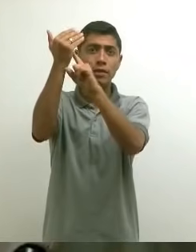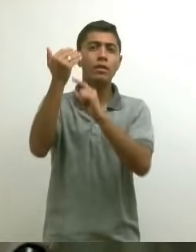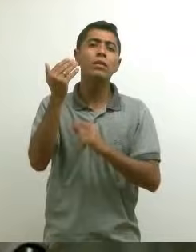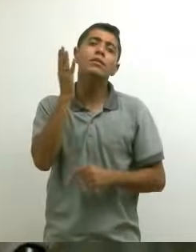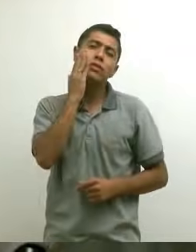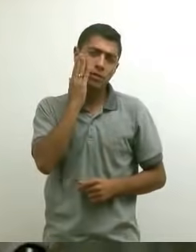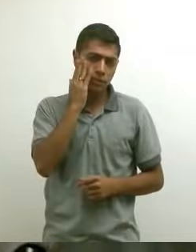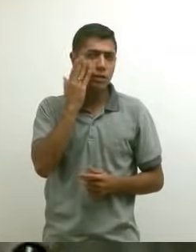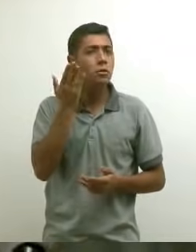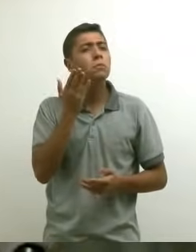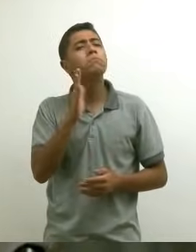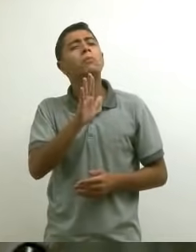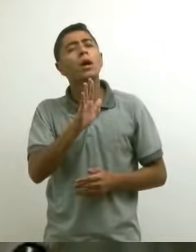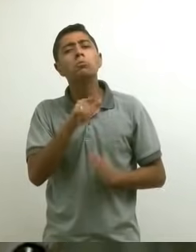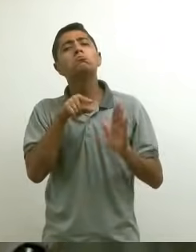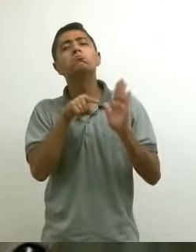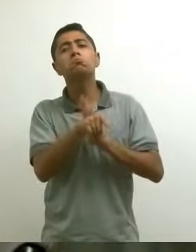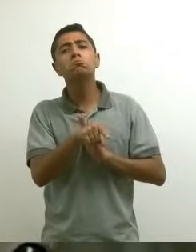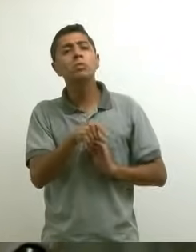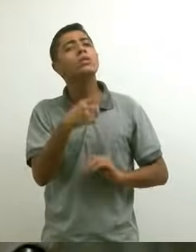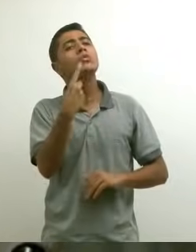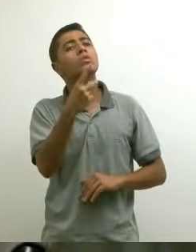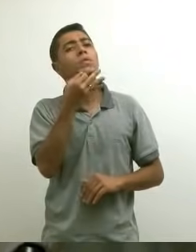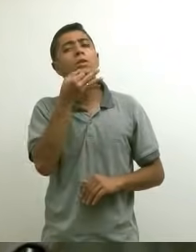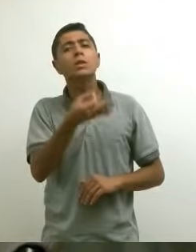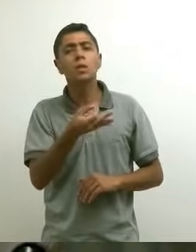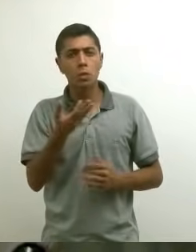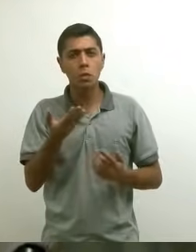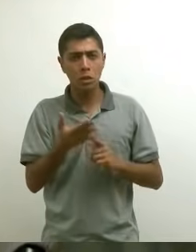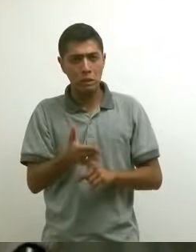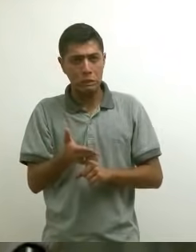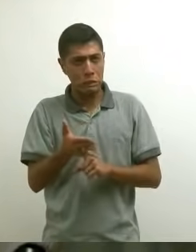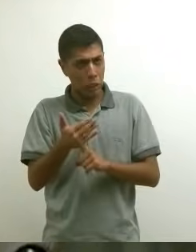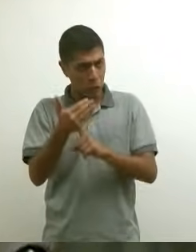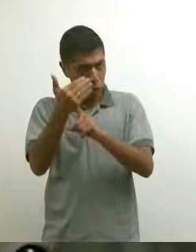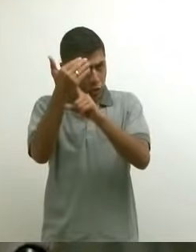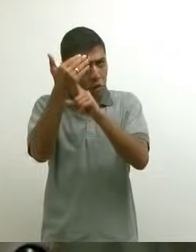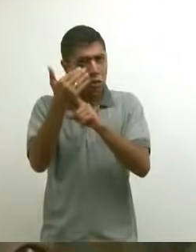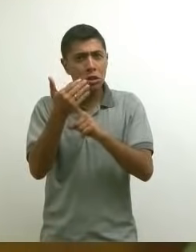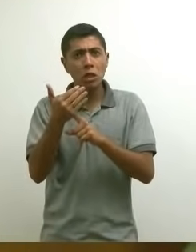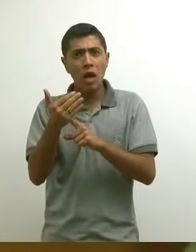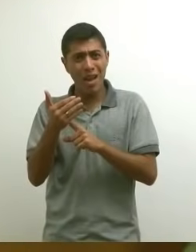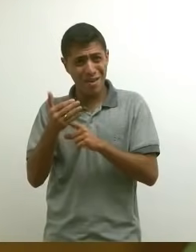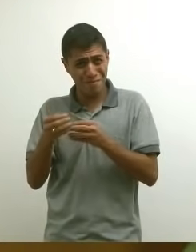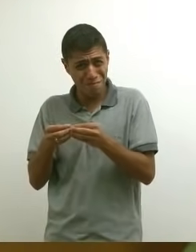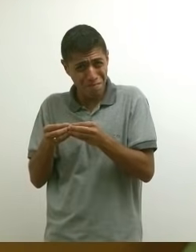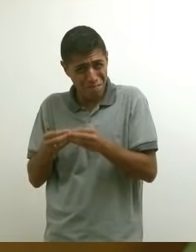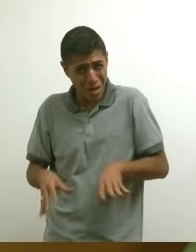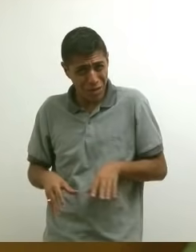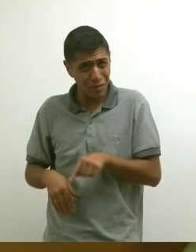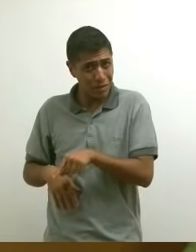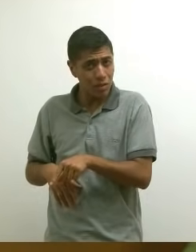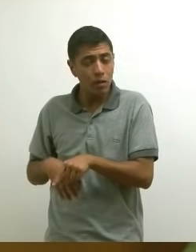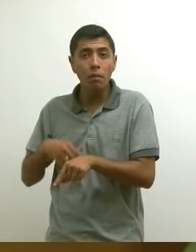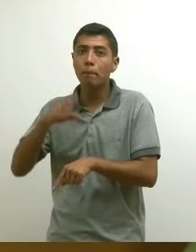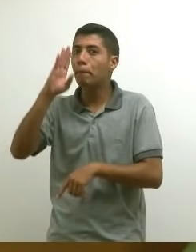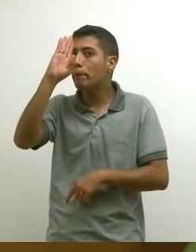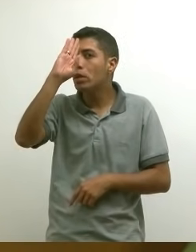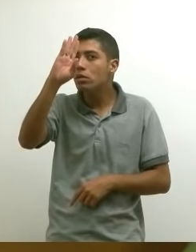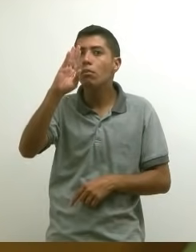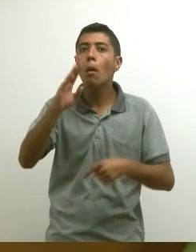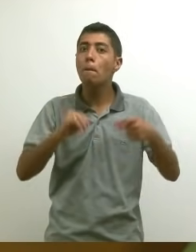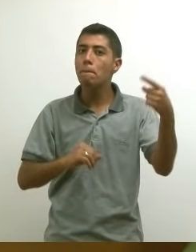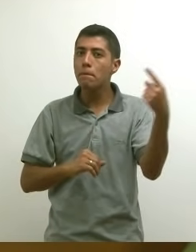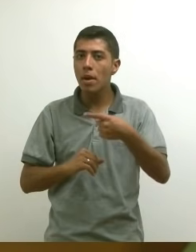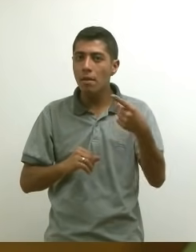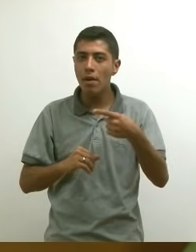tecnologia é pra você é realmente prejudicial principalmente na primeira infância olha pra começar